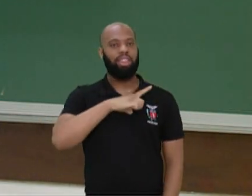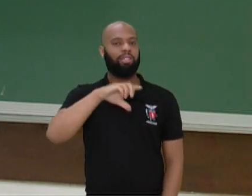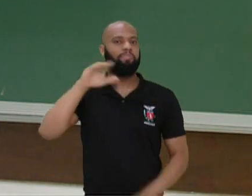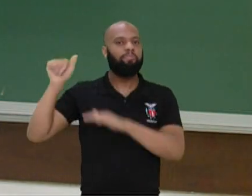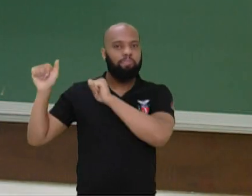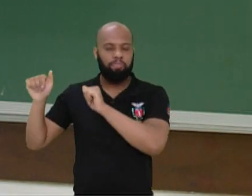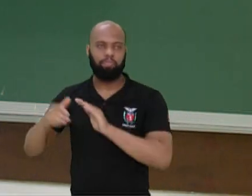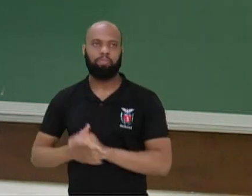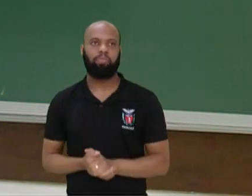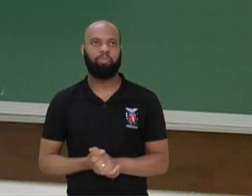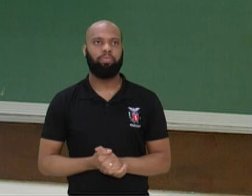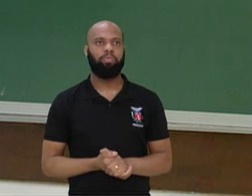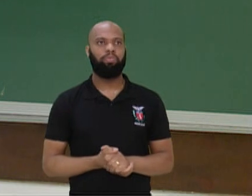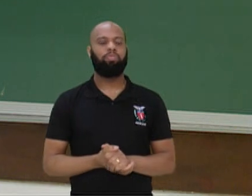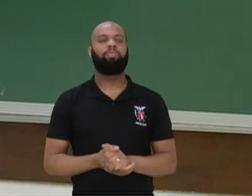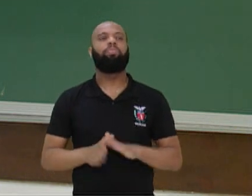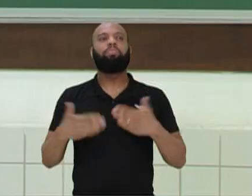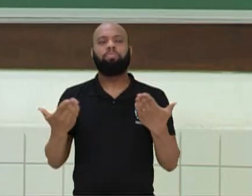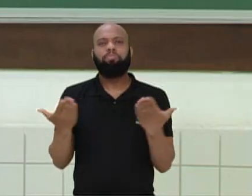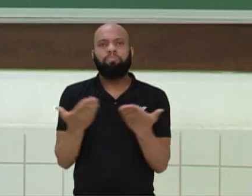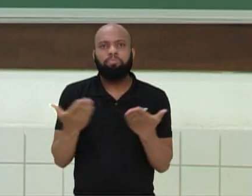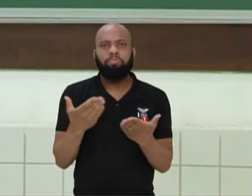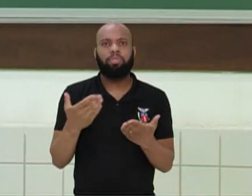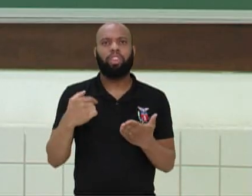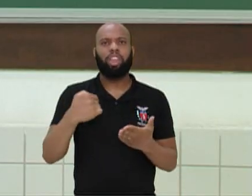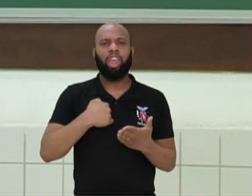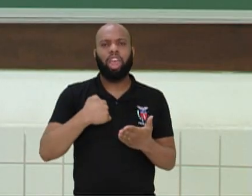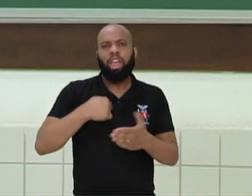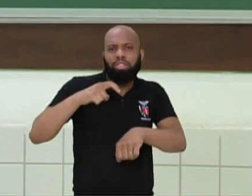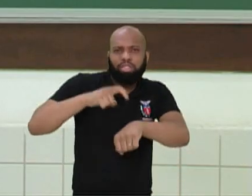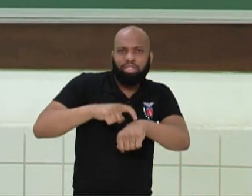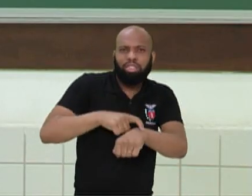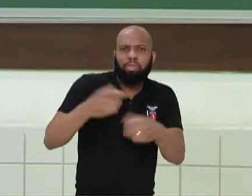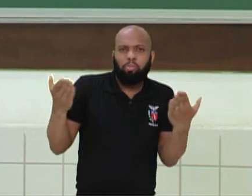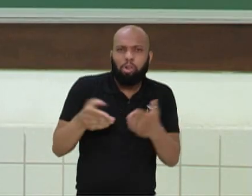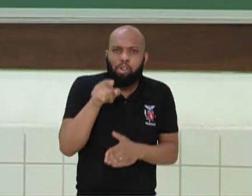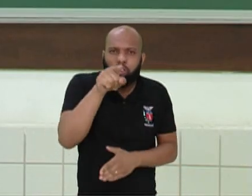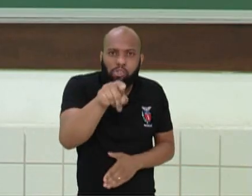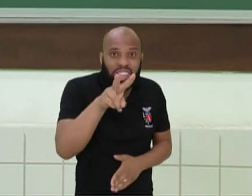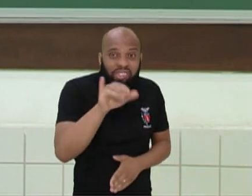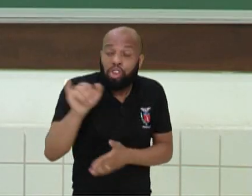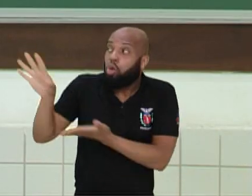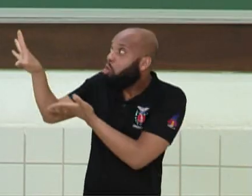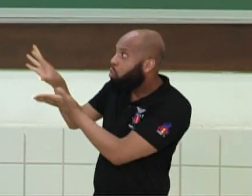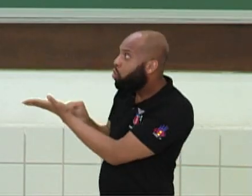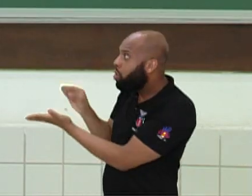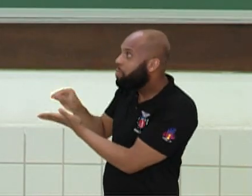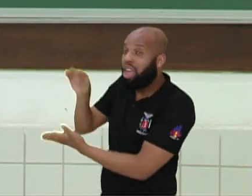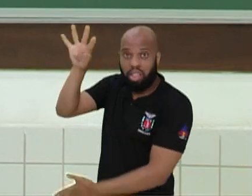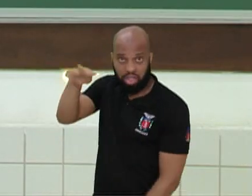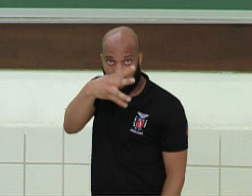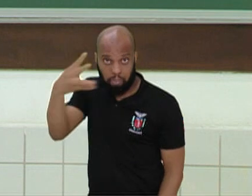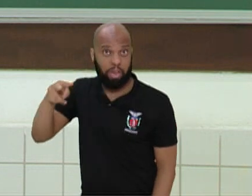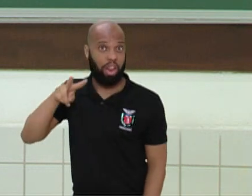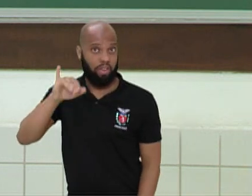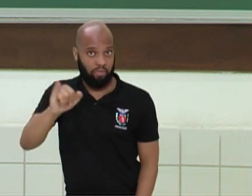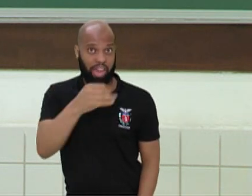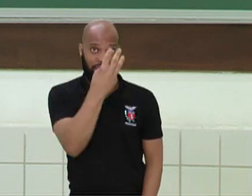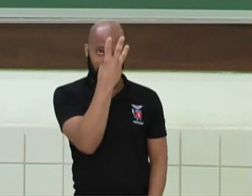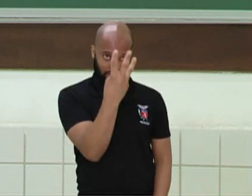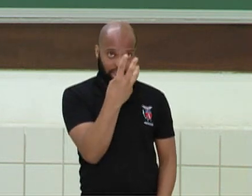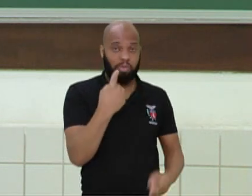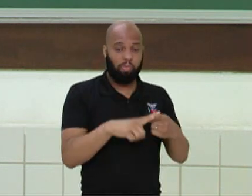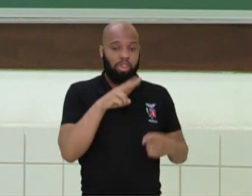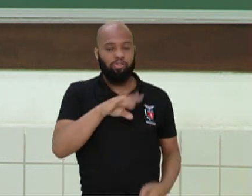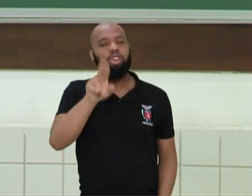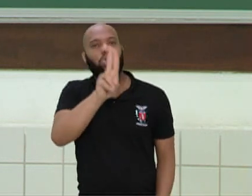não é verdade? Então é o seguinte, pessoal, eu vou dar para vocês um tempinho para que vocês copiem essas tabelinhas, porque elas vão ser